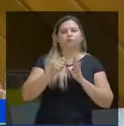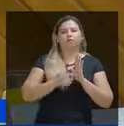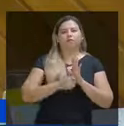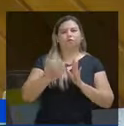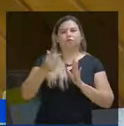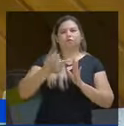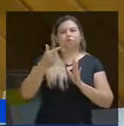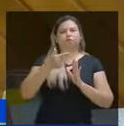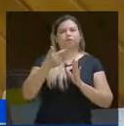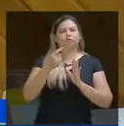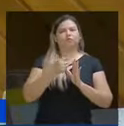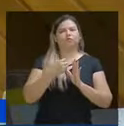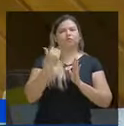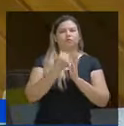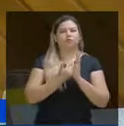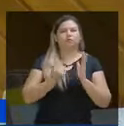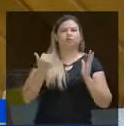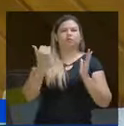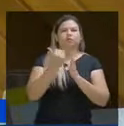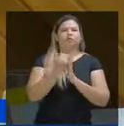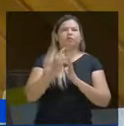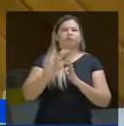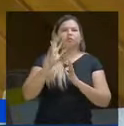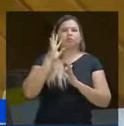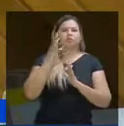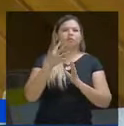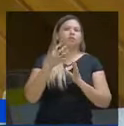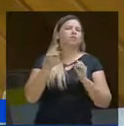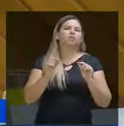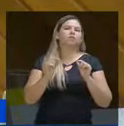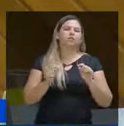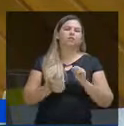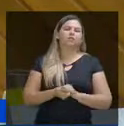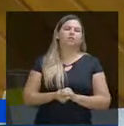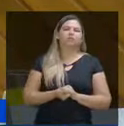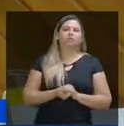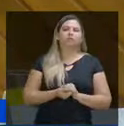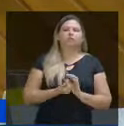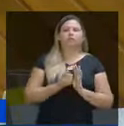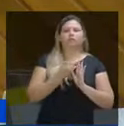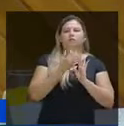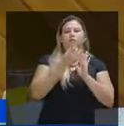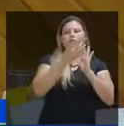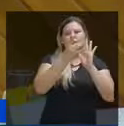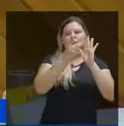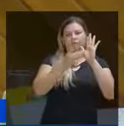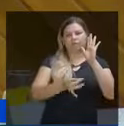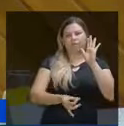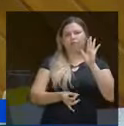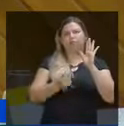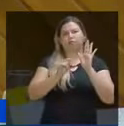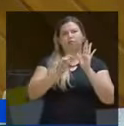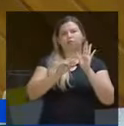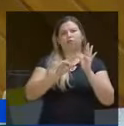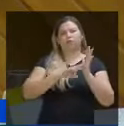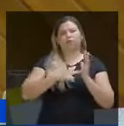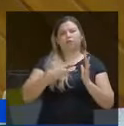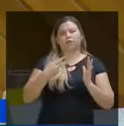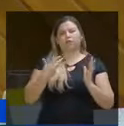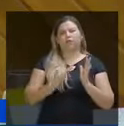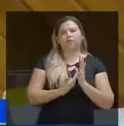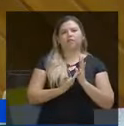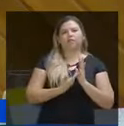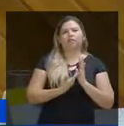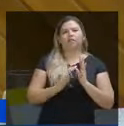traz especificamente essas definições do que seria a multa judicial eleitoral e do que seria a sanção obrigacional eleitoral, como foi muito